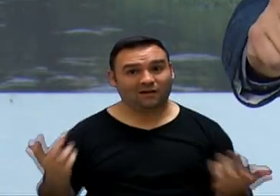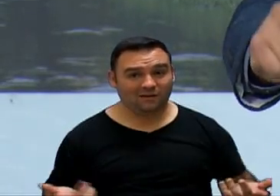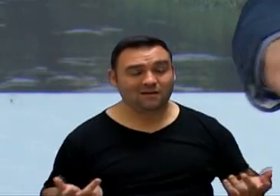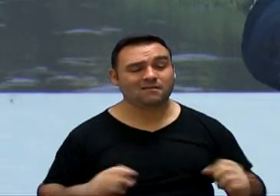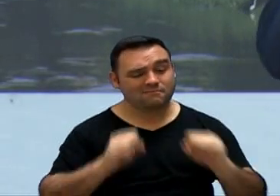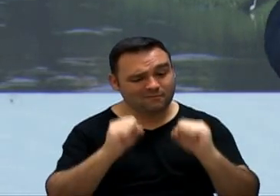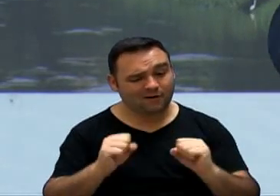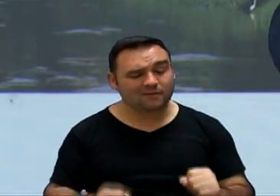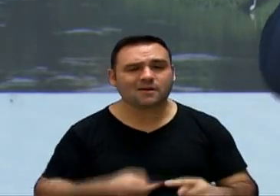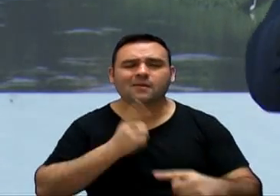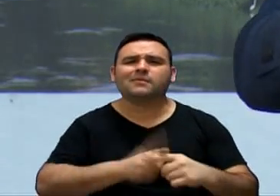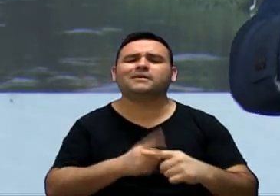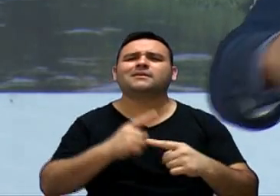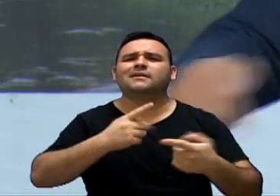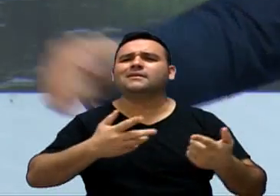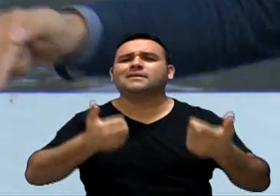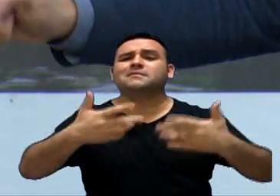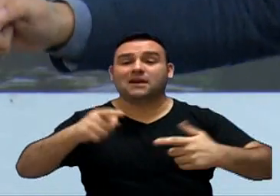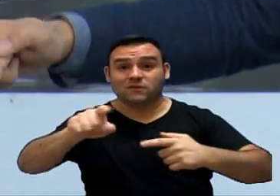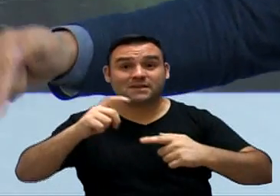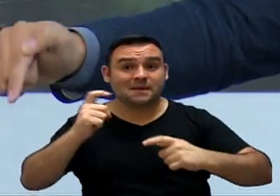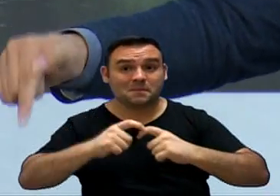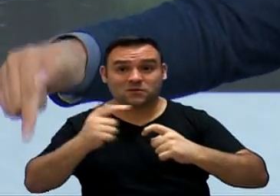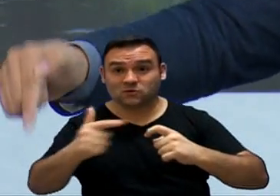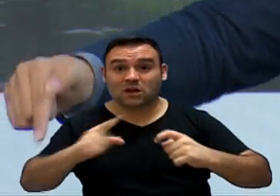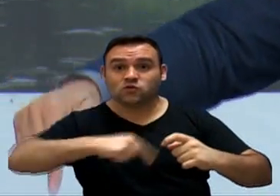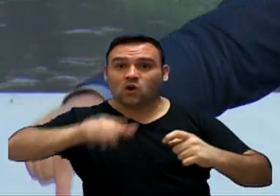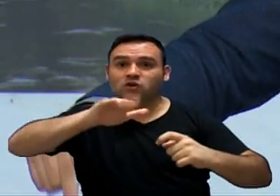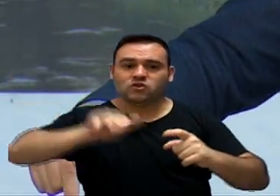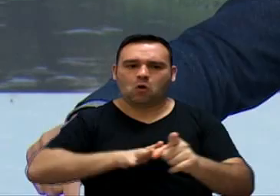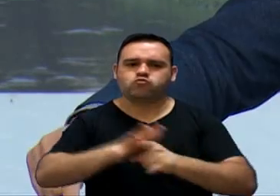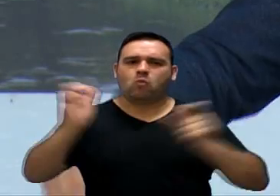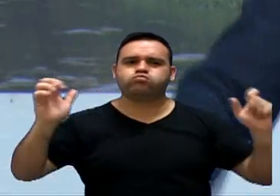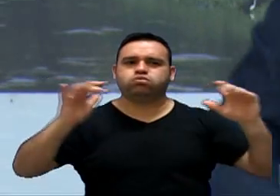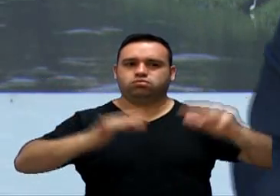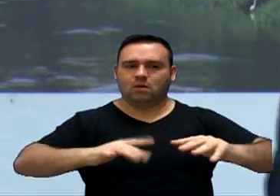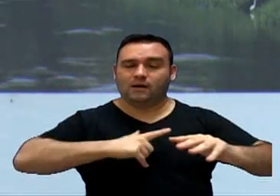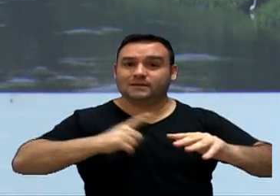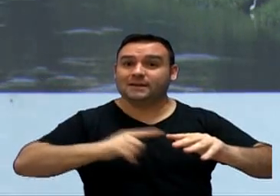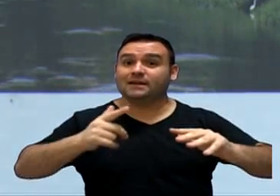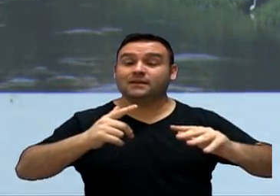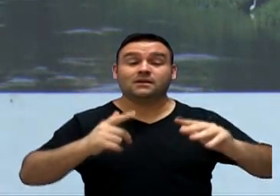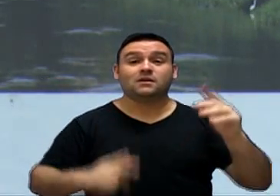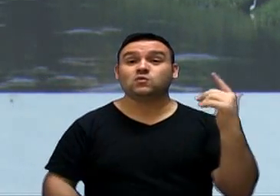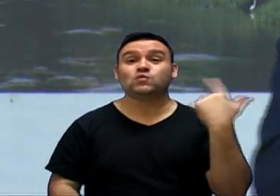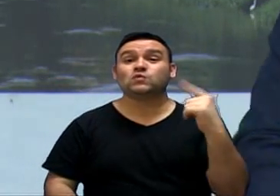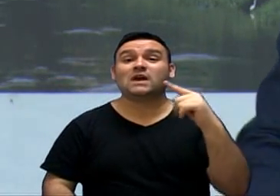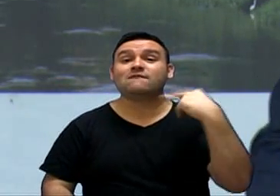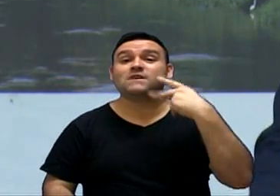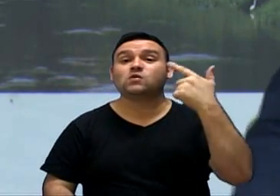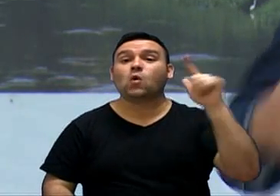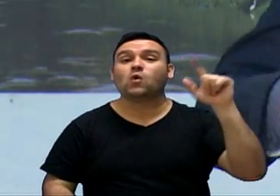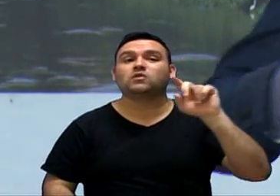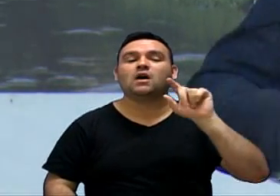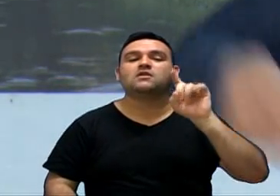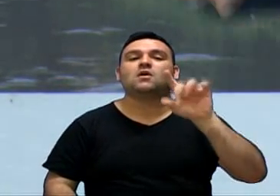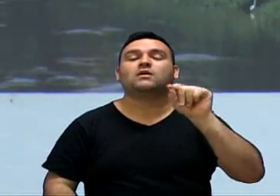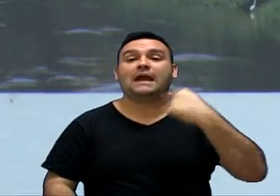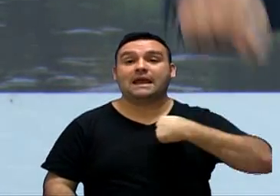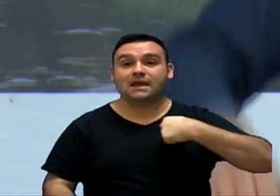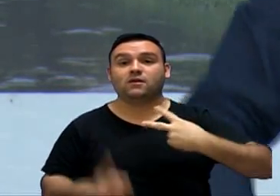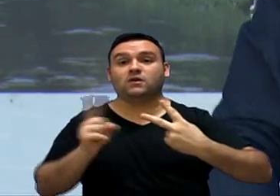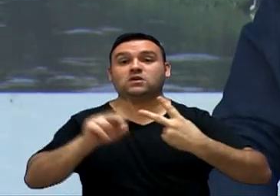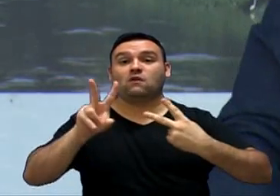Por quê? A senhora me disse que não é médica, mas nós convocamos uma audiência pública aqui, não veio nenhum outro vereador a não ser a mim